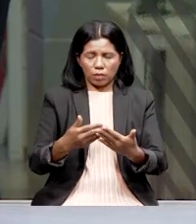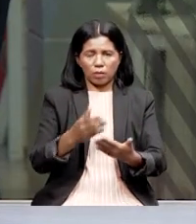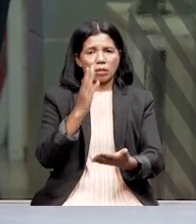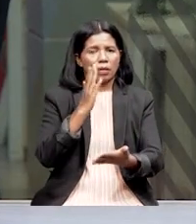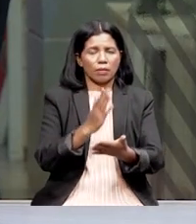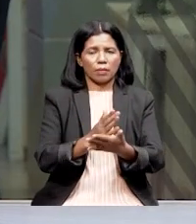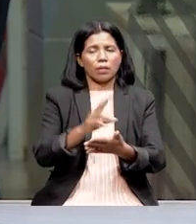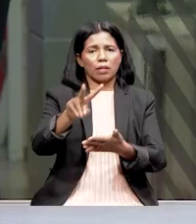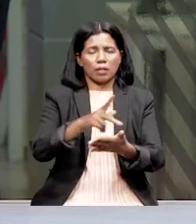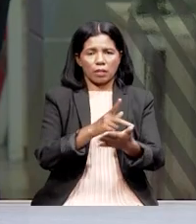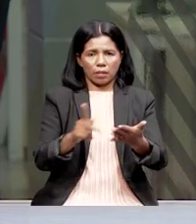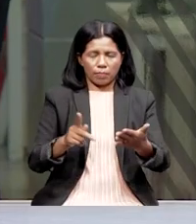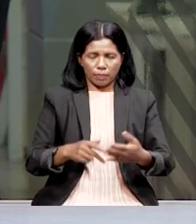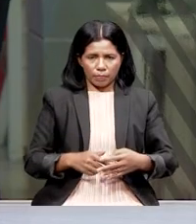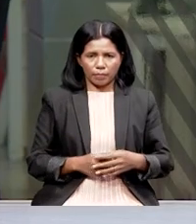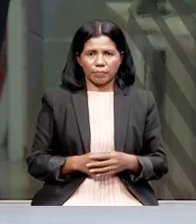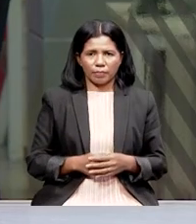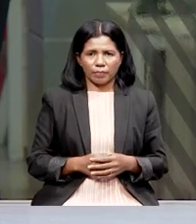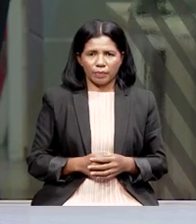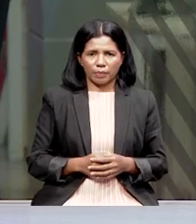prevene crime.